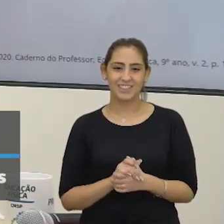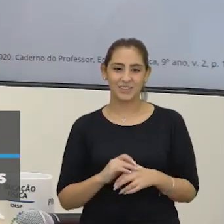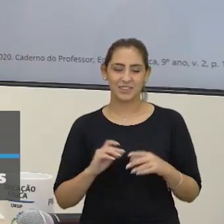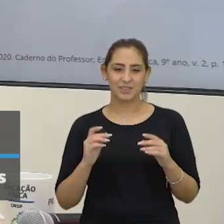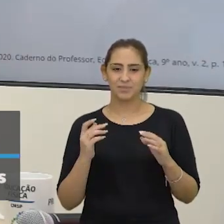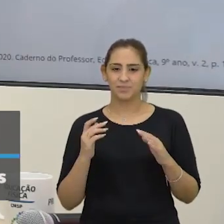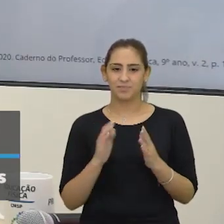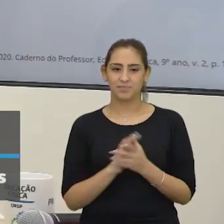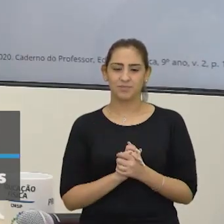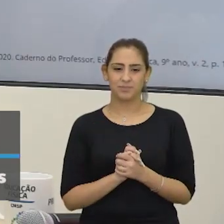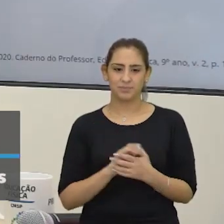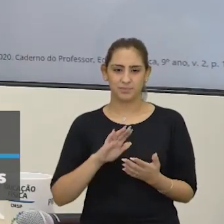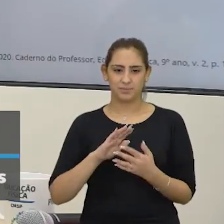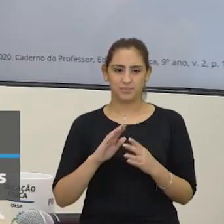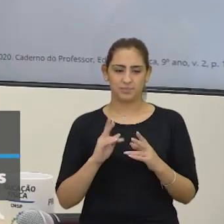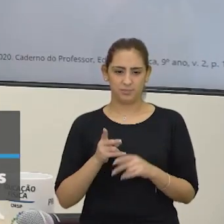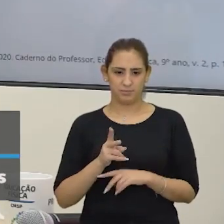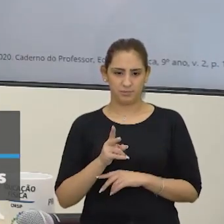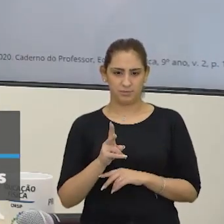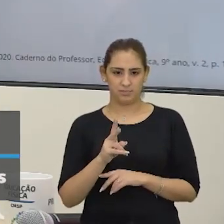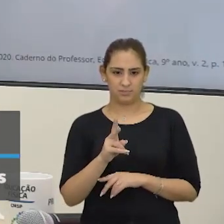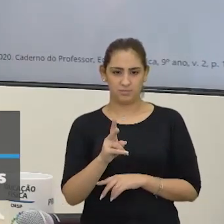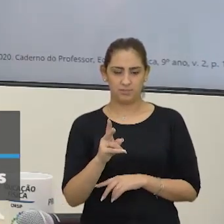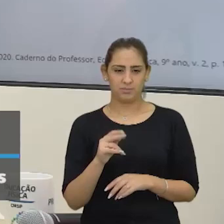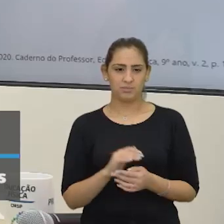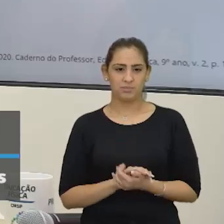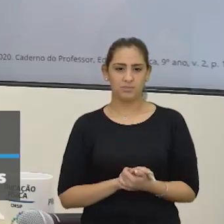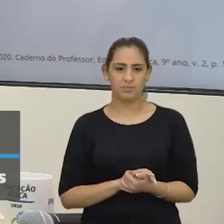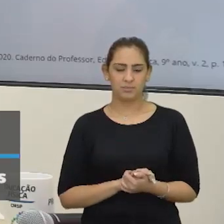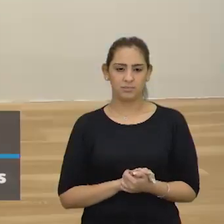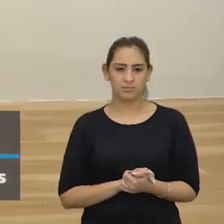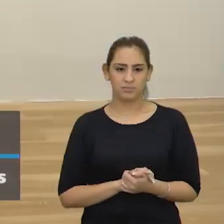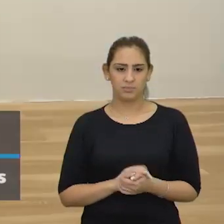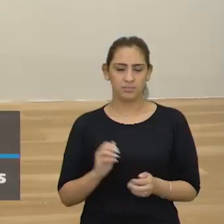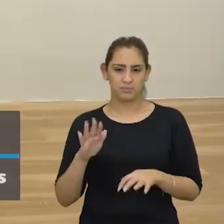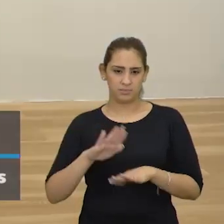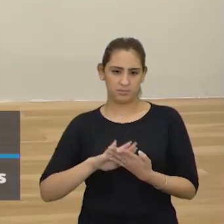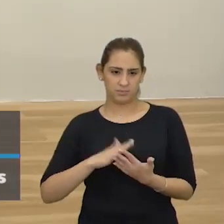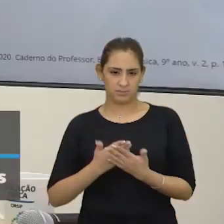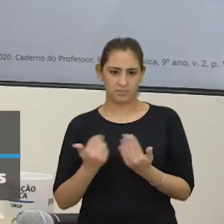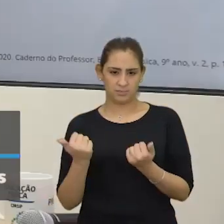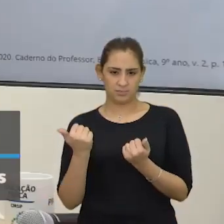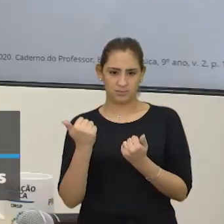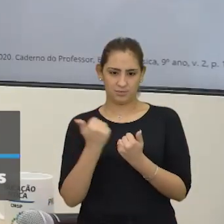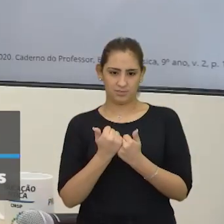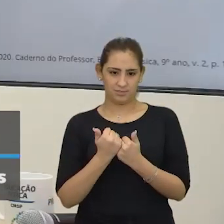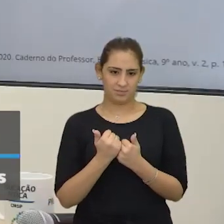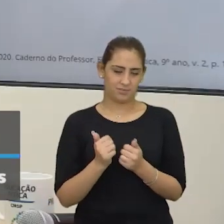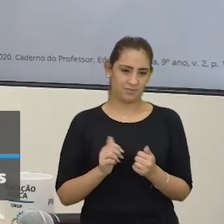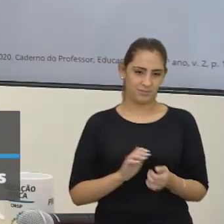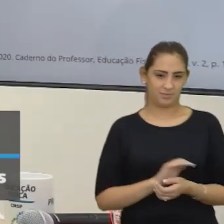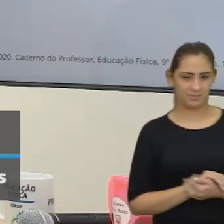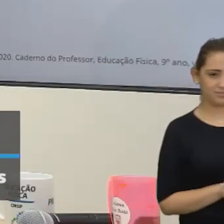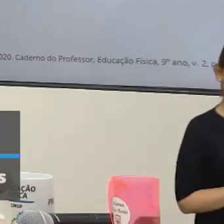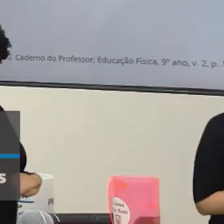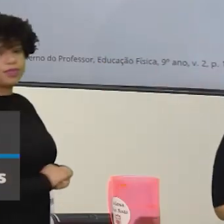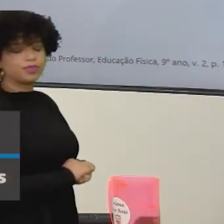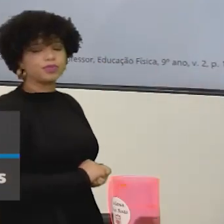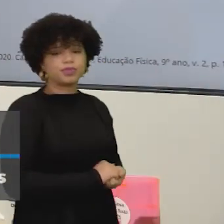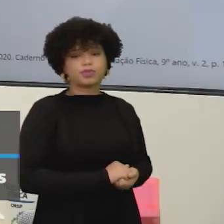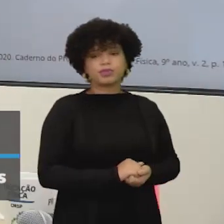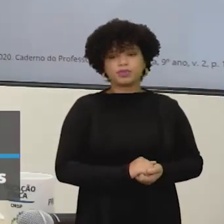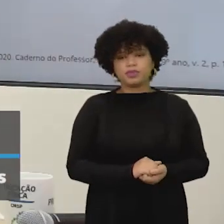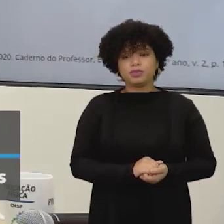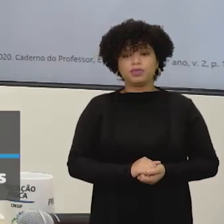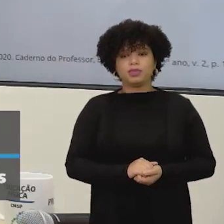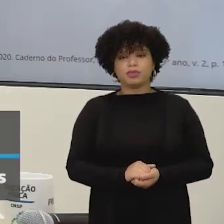conseguir abranger a todos para que todos participem? Então, é possível, sim. Opa! Né? E aí a gente começa a entender essa questão da mídia. Claro, vocês